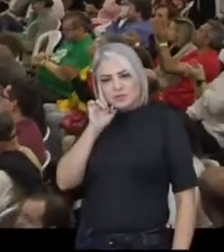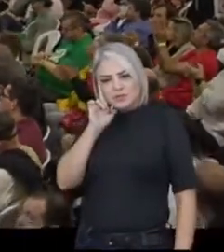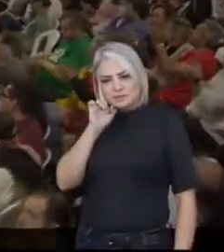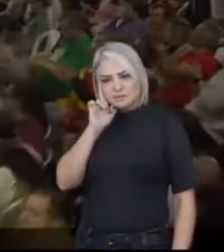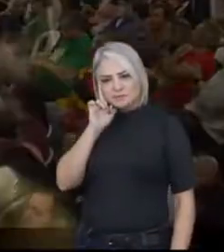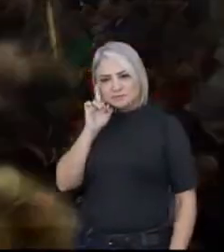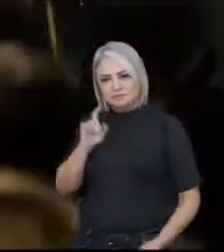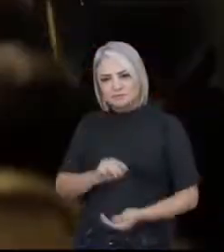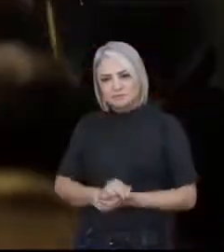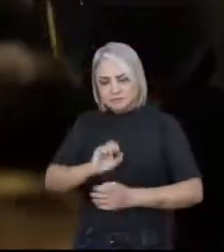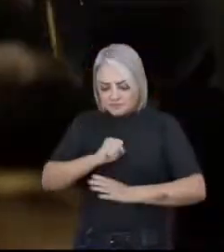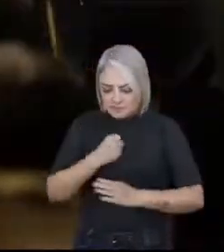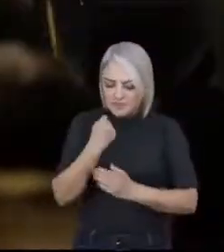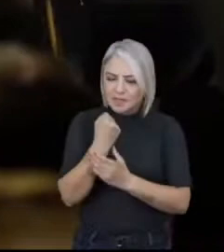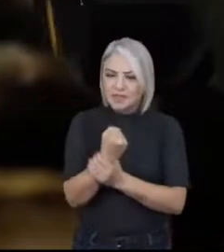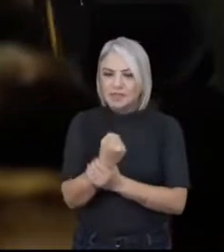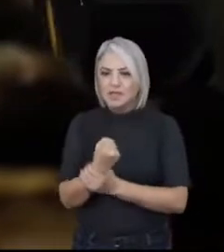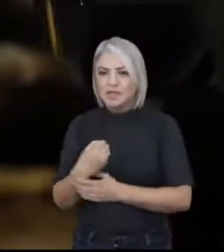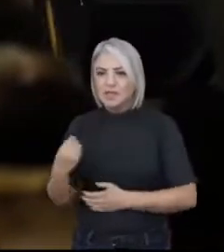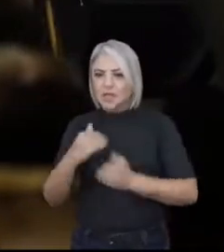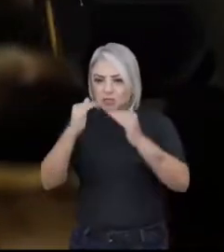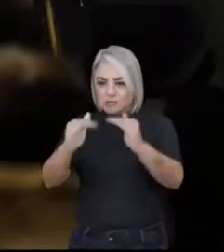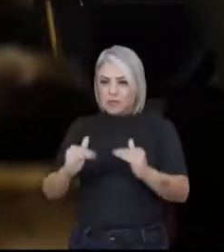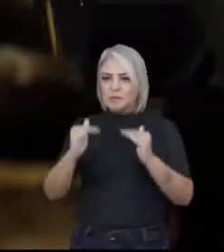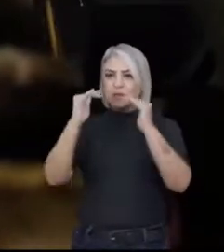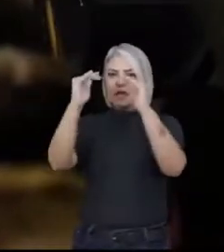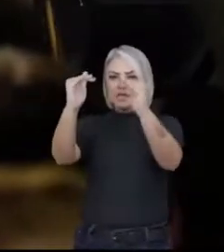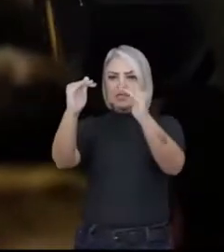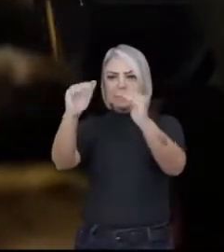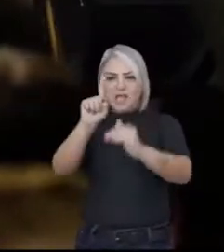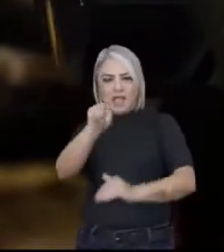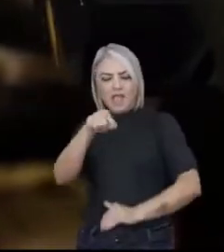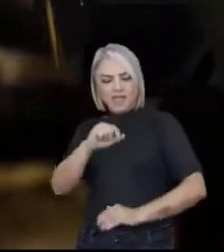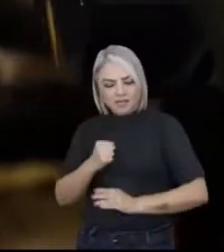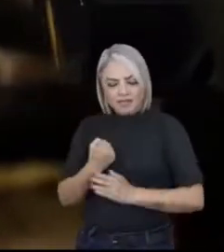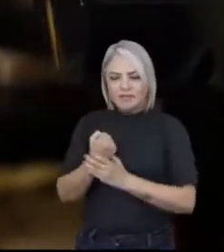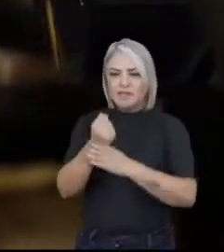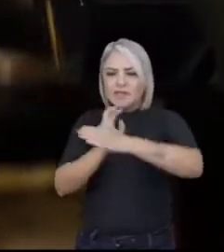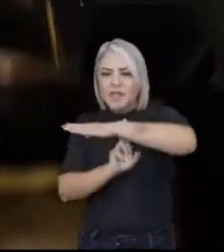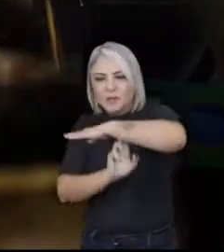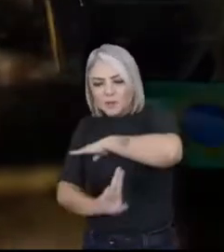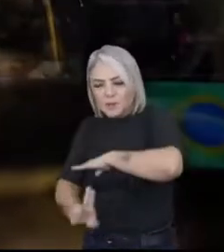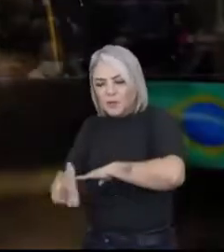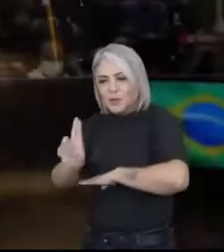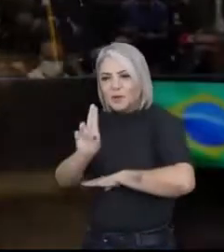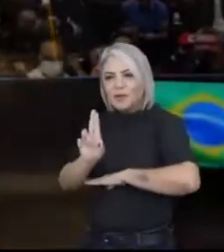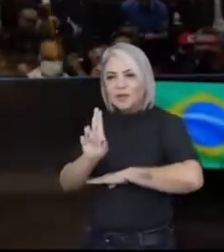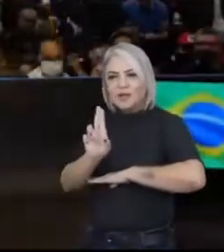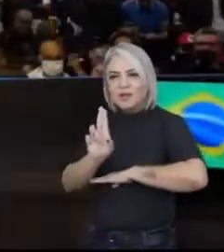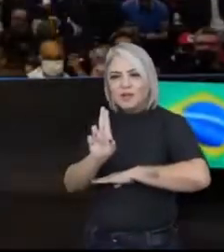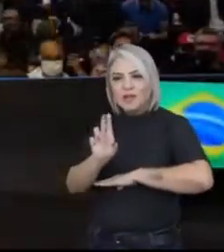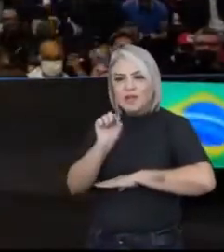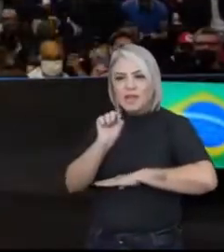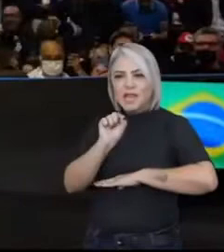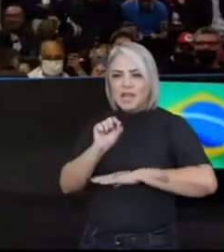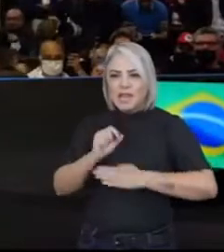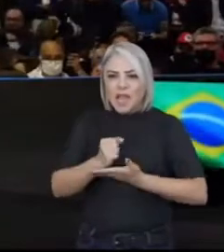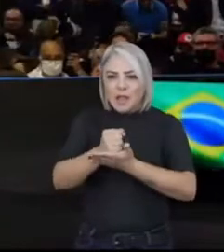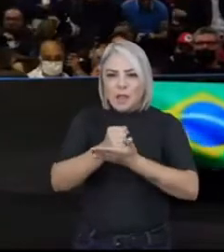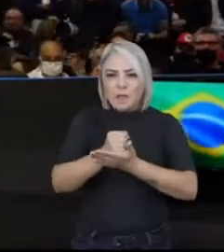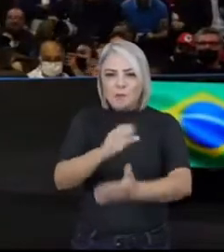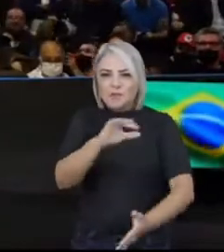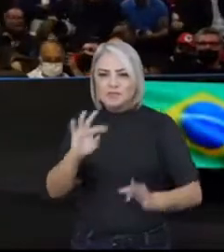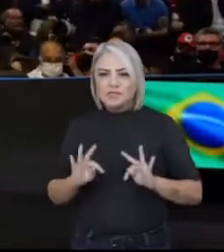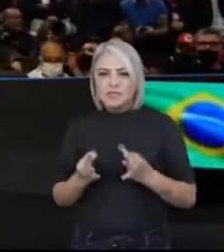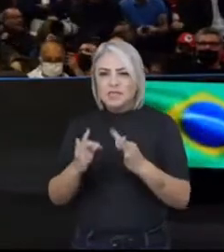Defender nossa soberania é defender as universidades e as instituições de apoio à ciência e tecnologia